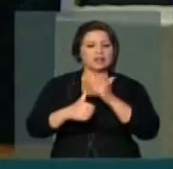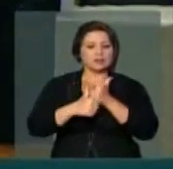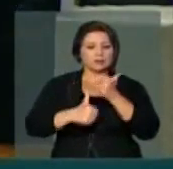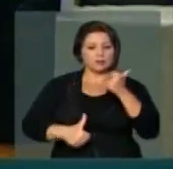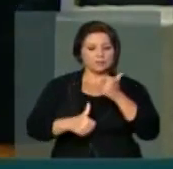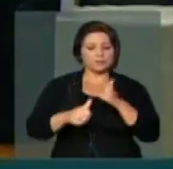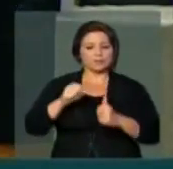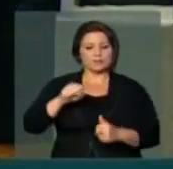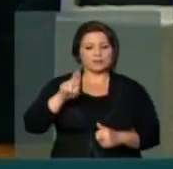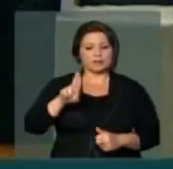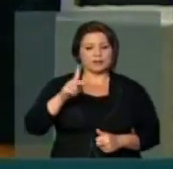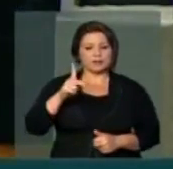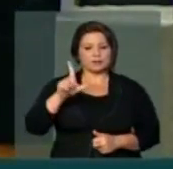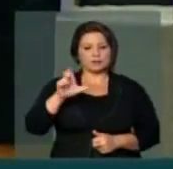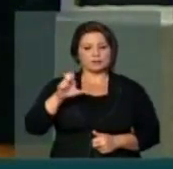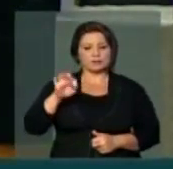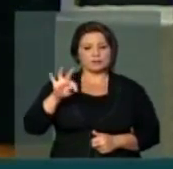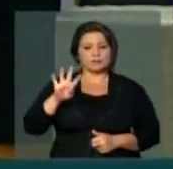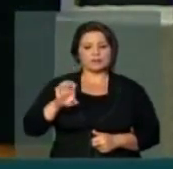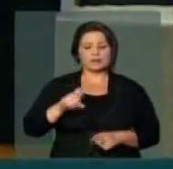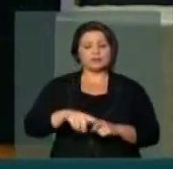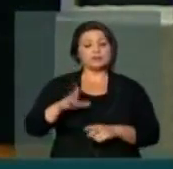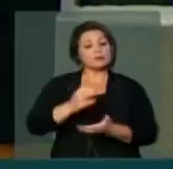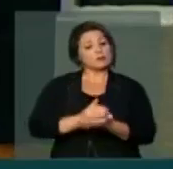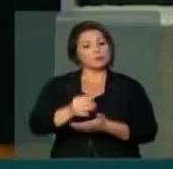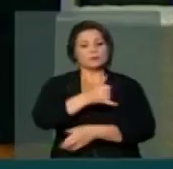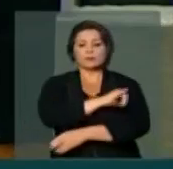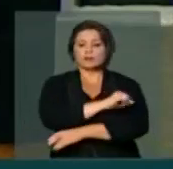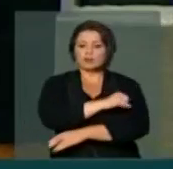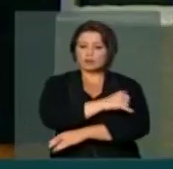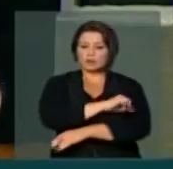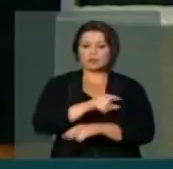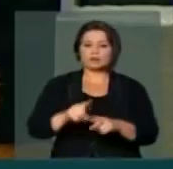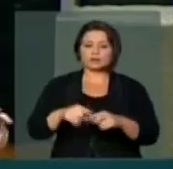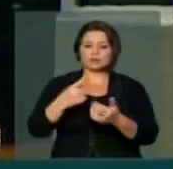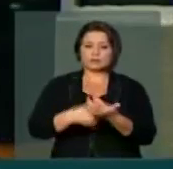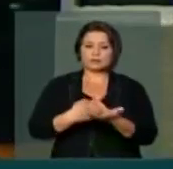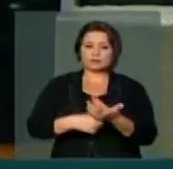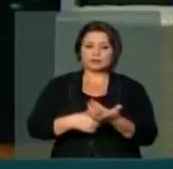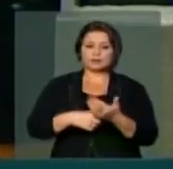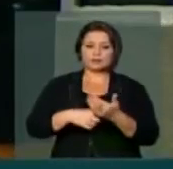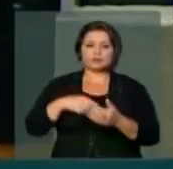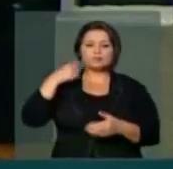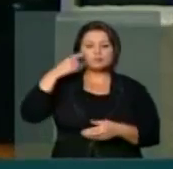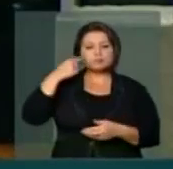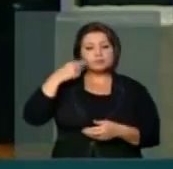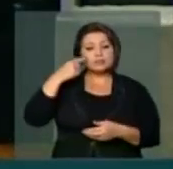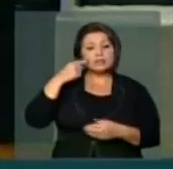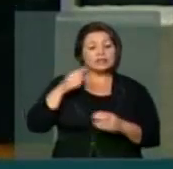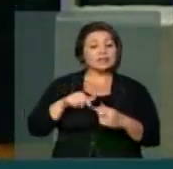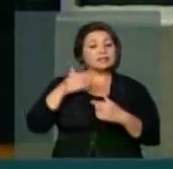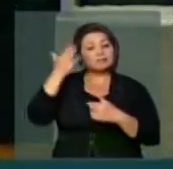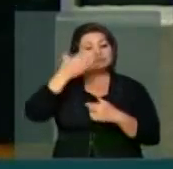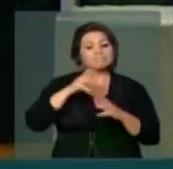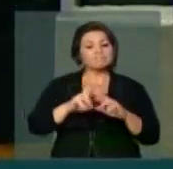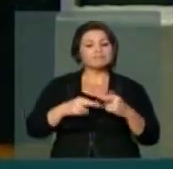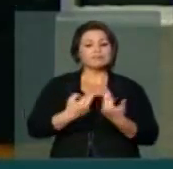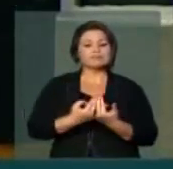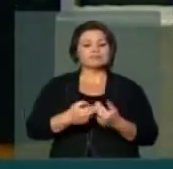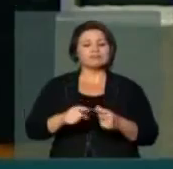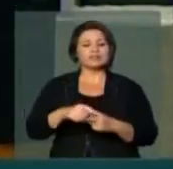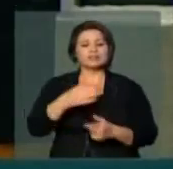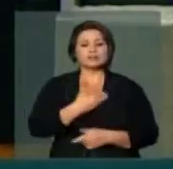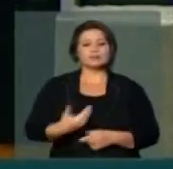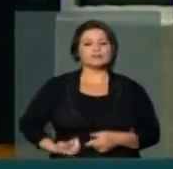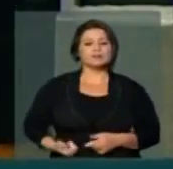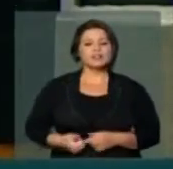comecei, presidente, no estado do Rio de Janeiro, com as audiências públicas de prestação de contas, que nada mais é do que uma